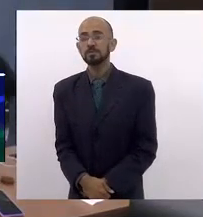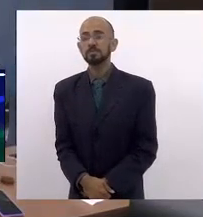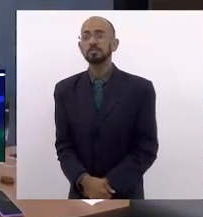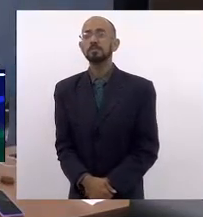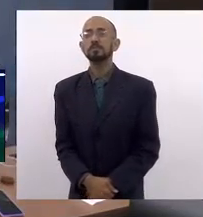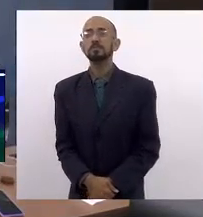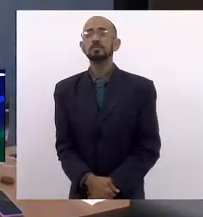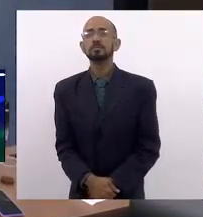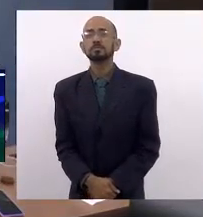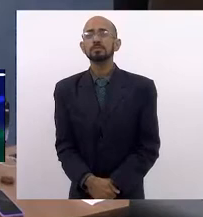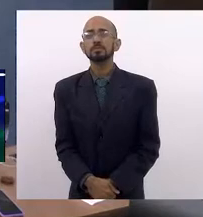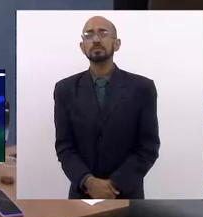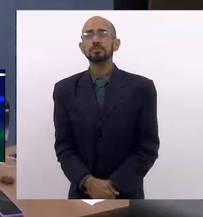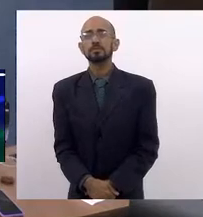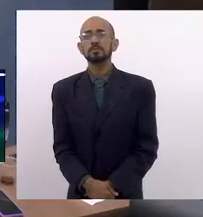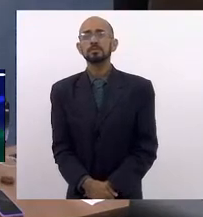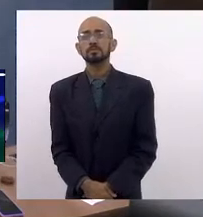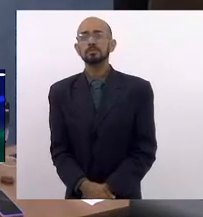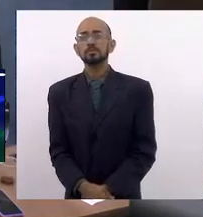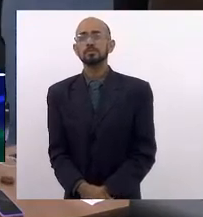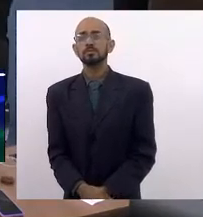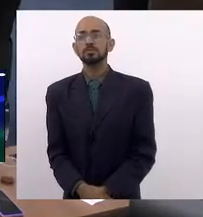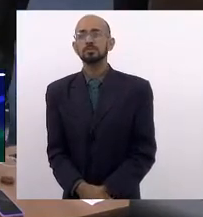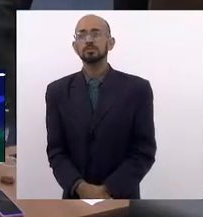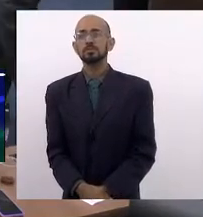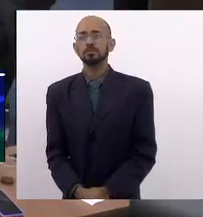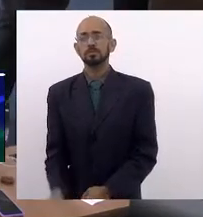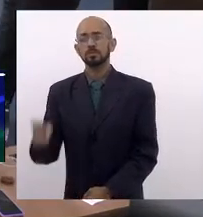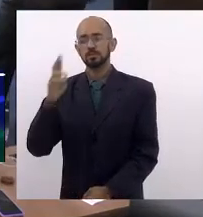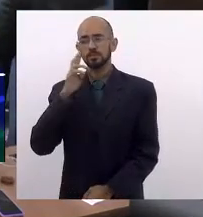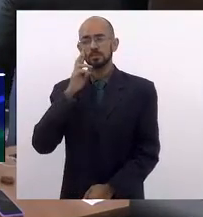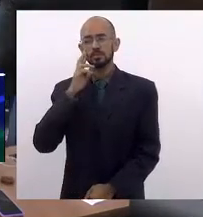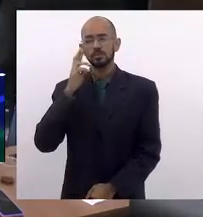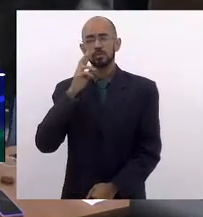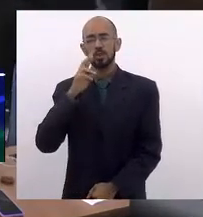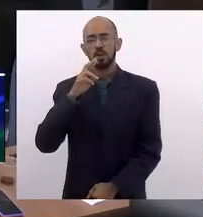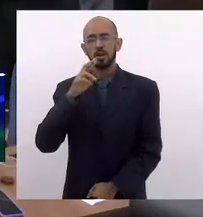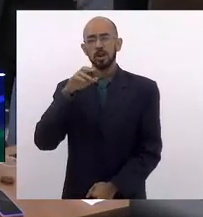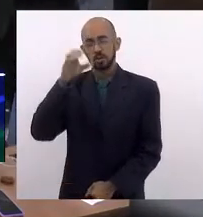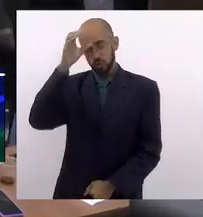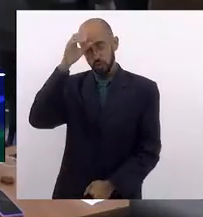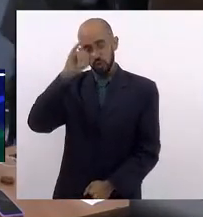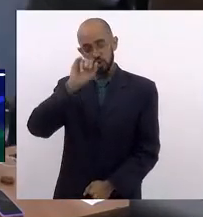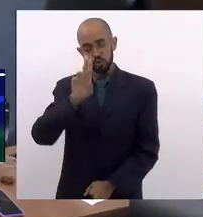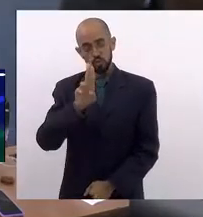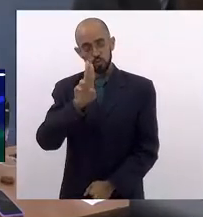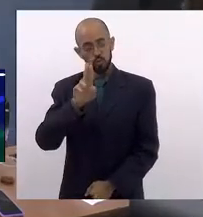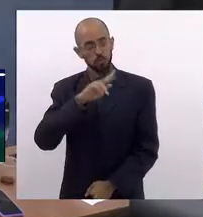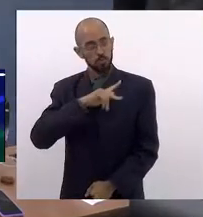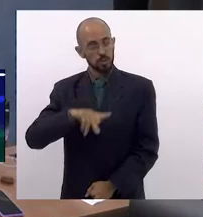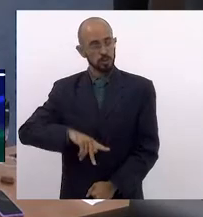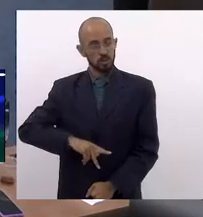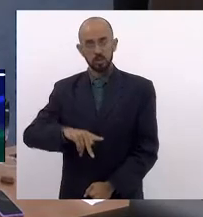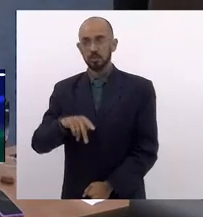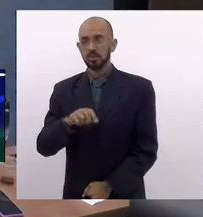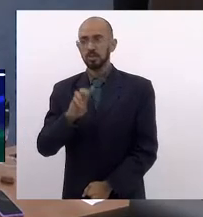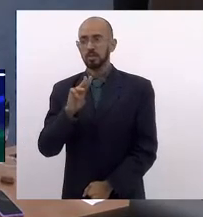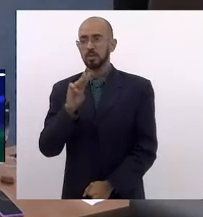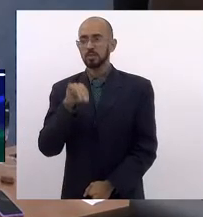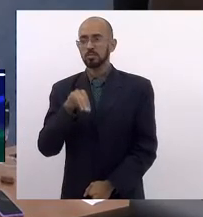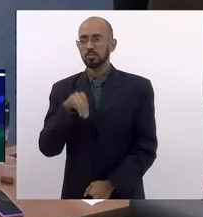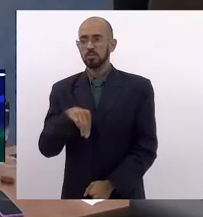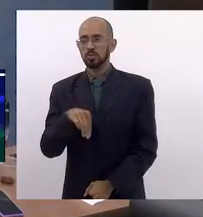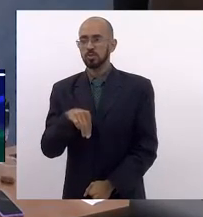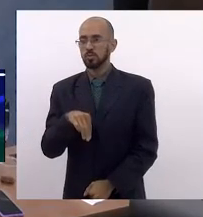E aí o Nobre Deputado a tia Ju que Preside os trabalhos desta sessão três